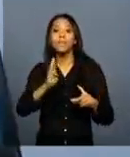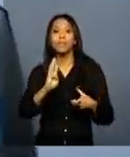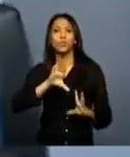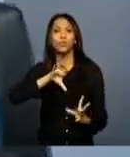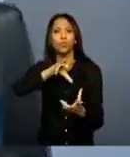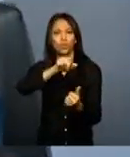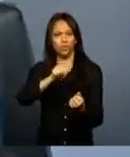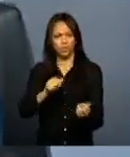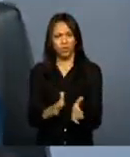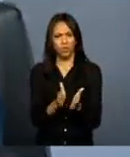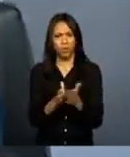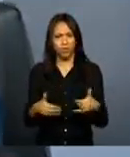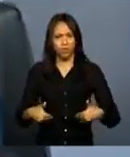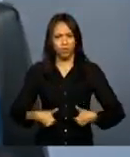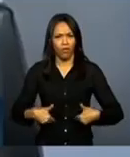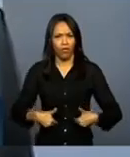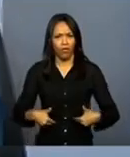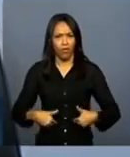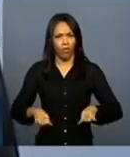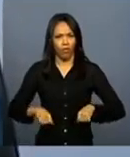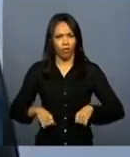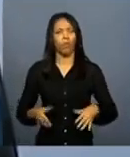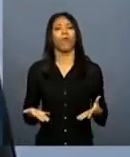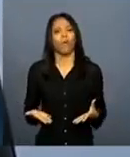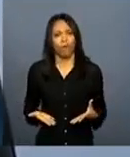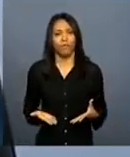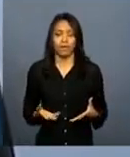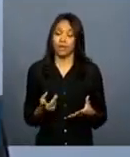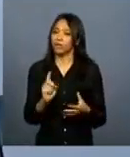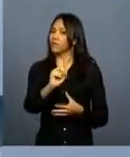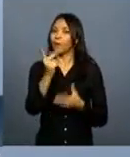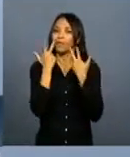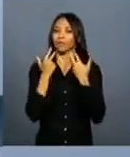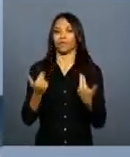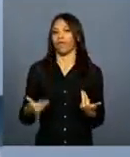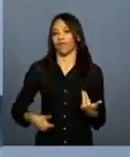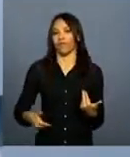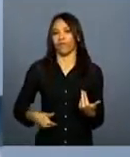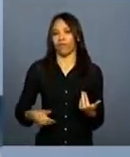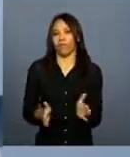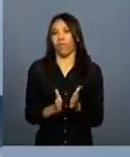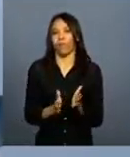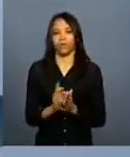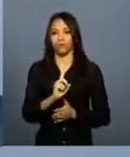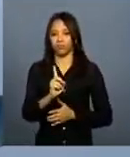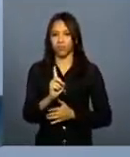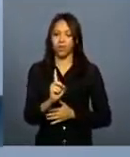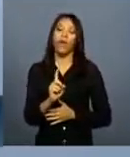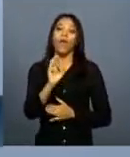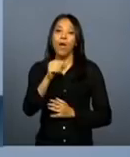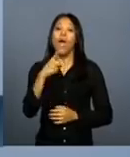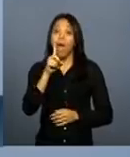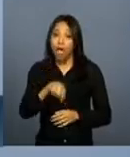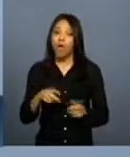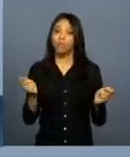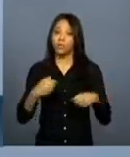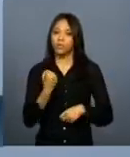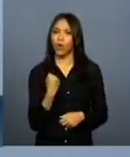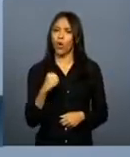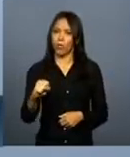povo era miserável. Quer dizer, a fome e a miséria não são fenômenos naturais. Eles só conseguem ser combatidos